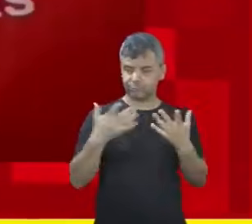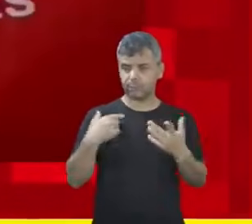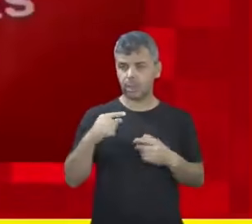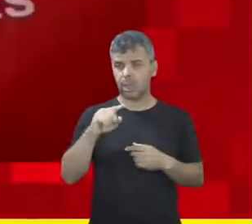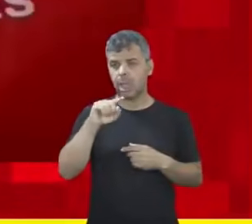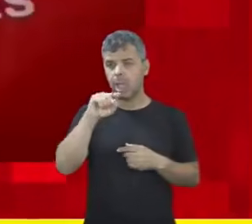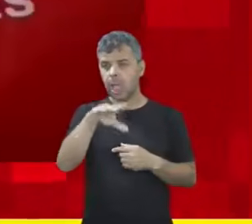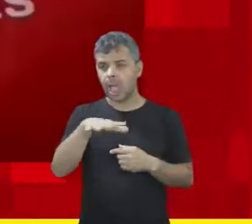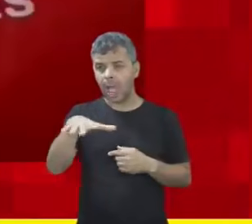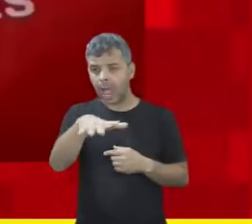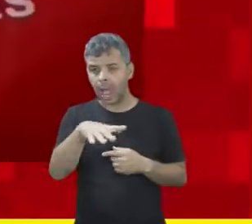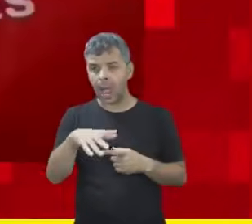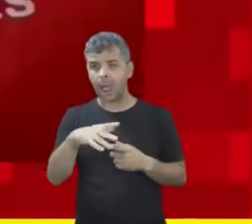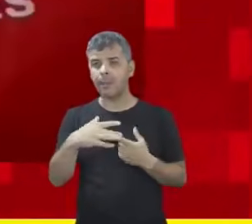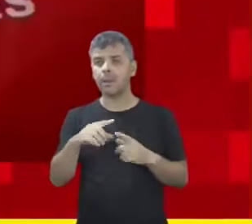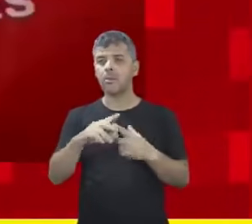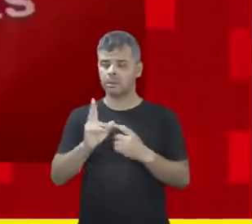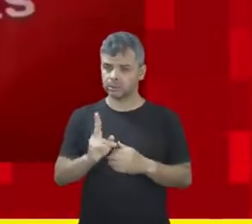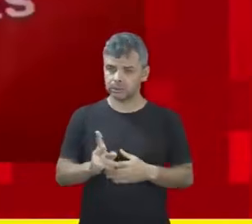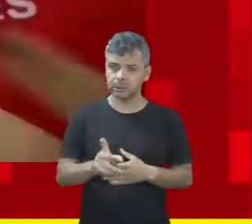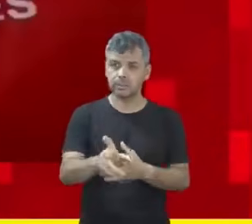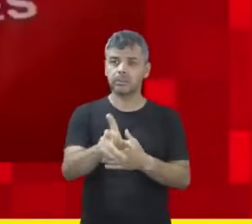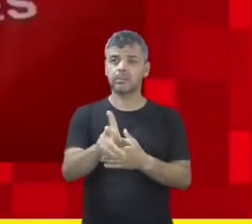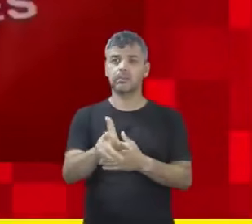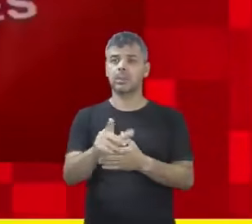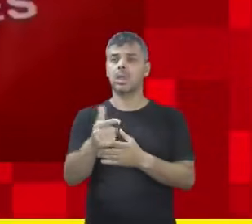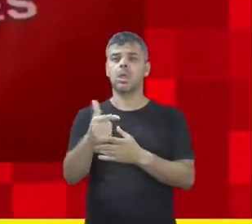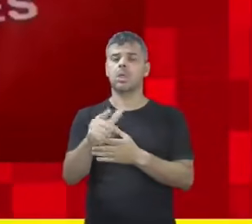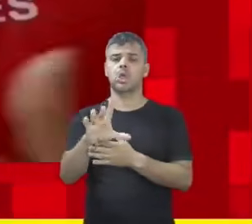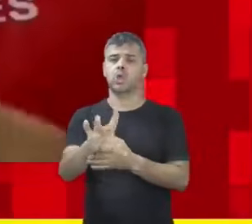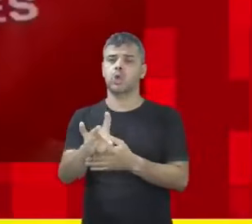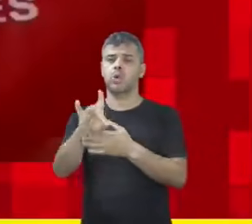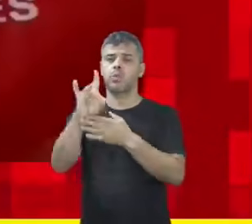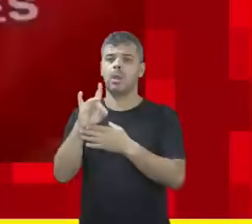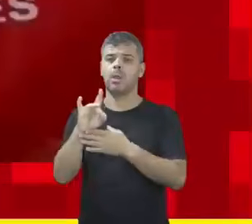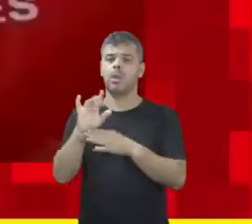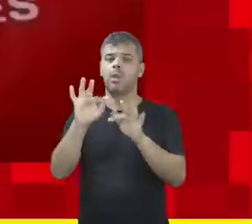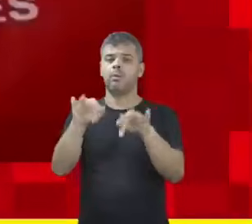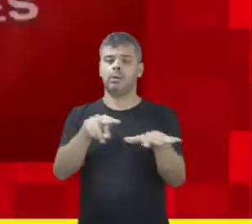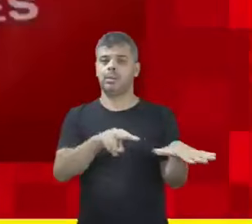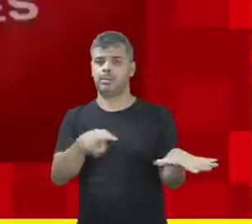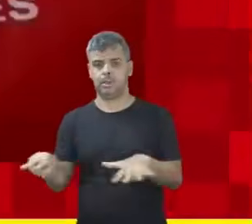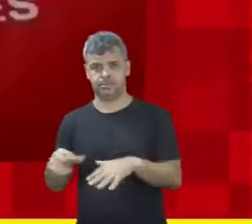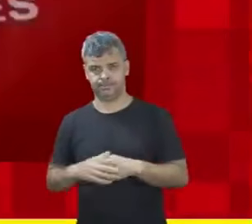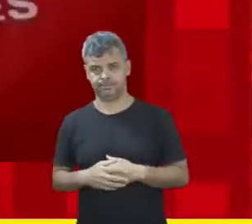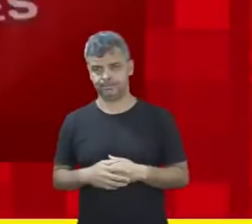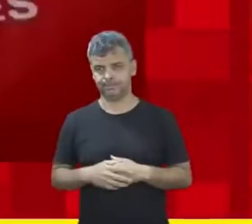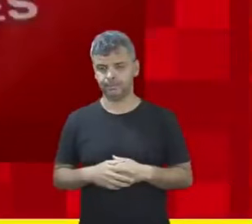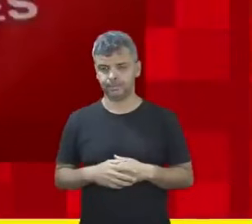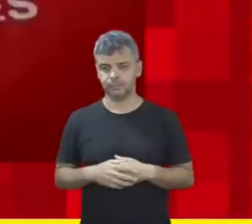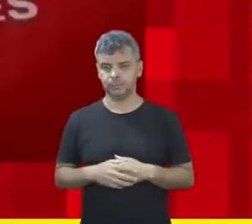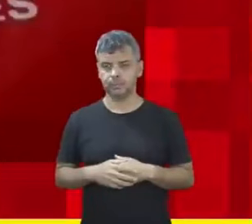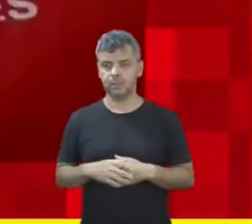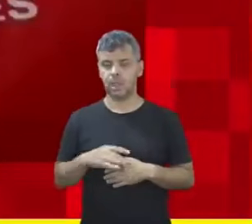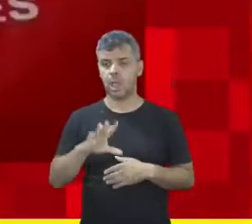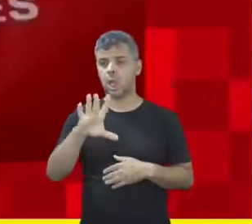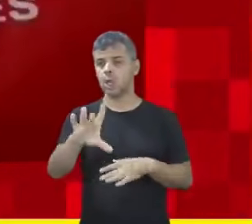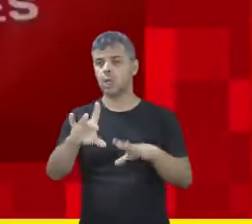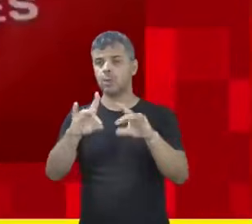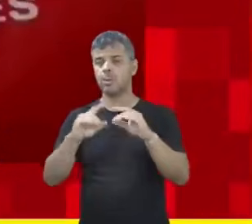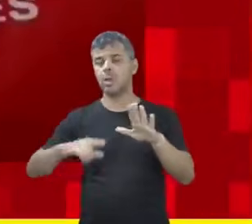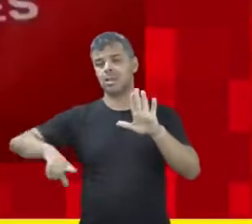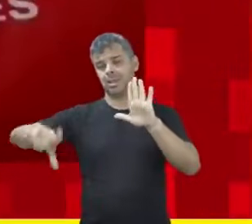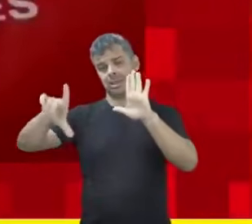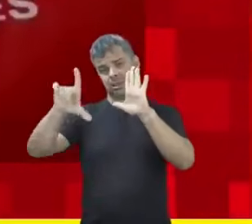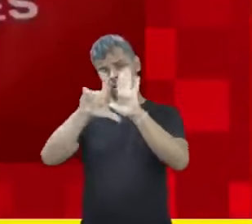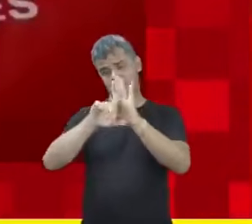especificamente em setores que funcionam de forma contínua, né, sem interrupções nos finais de semana, ela é prevista na nossa legislação,